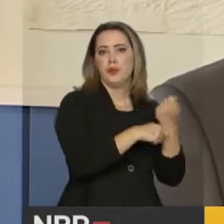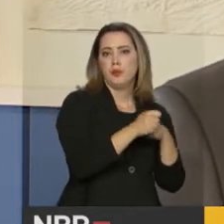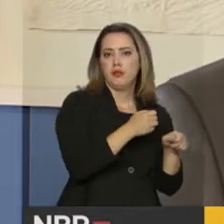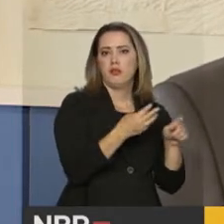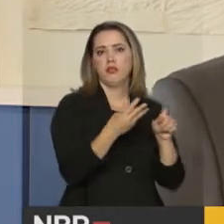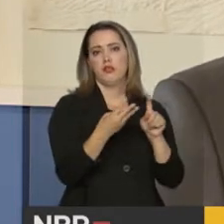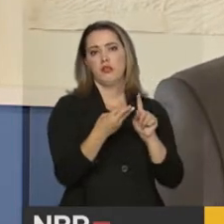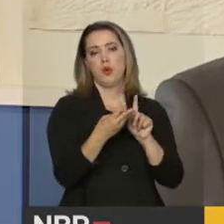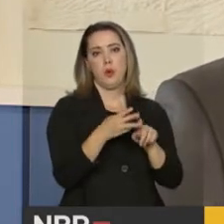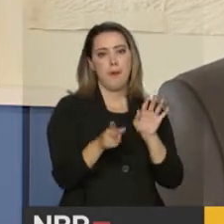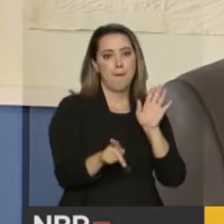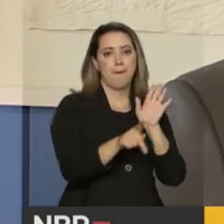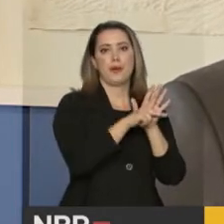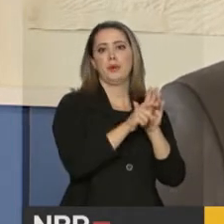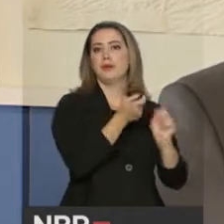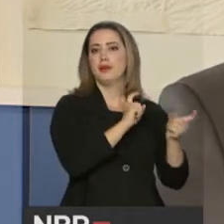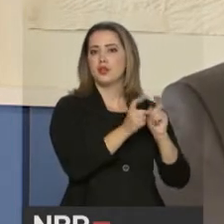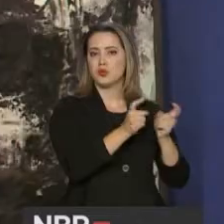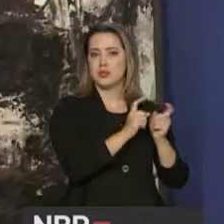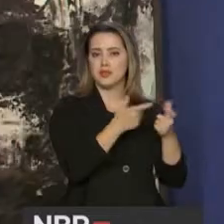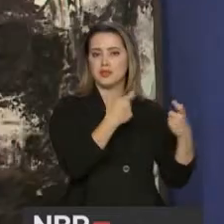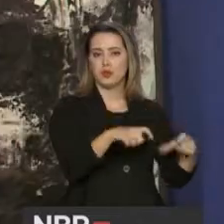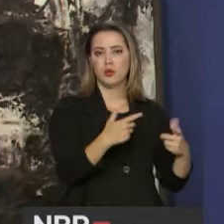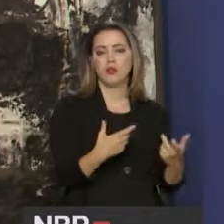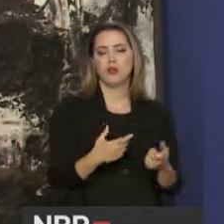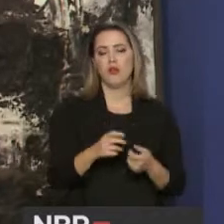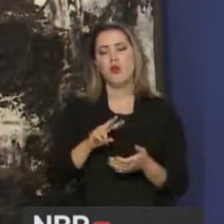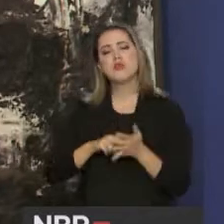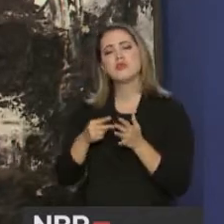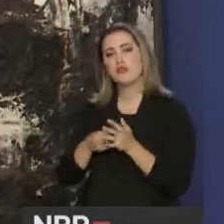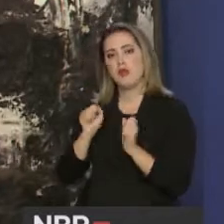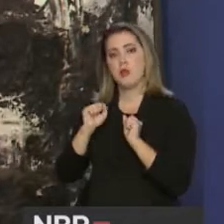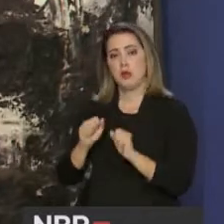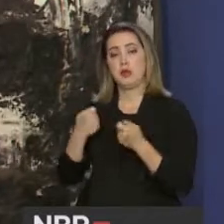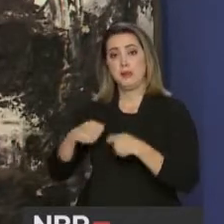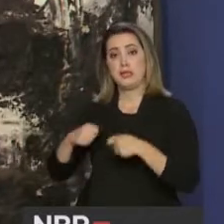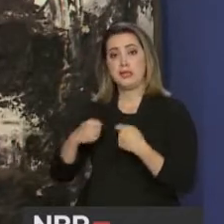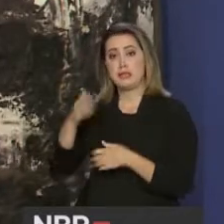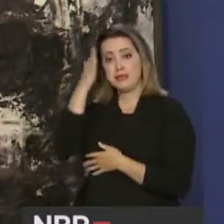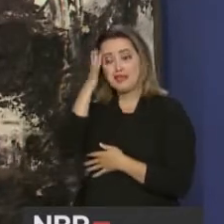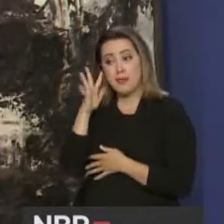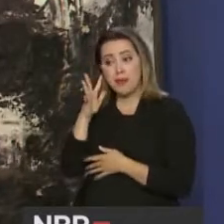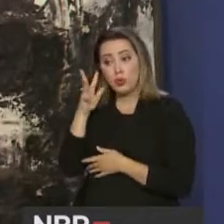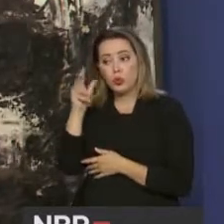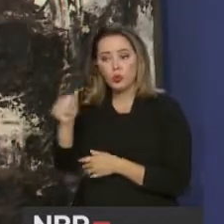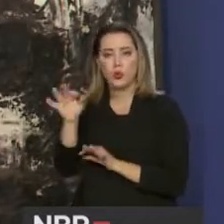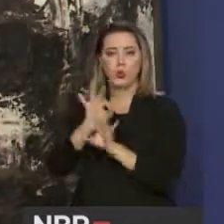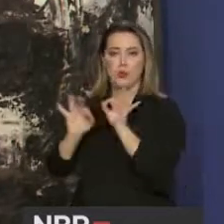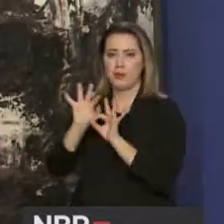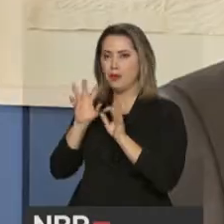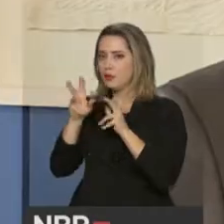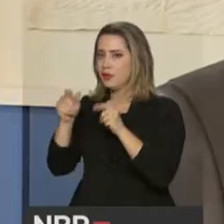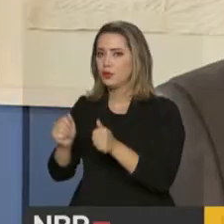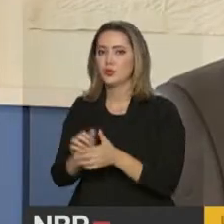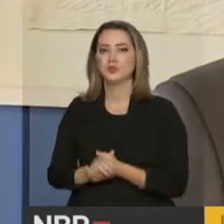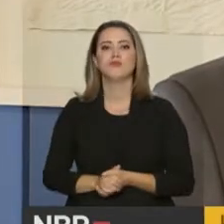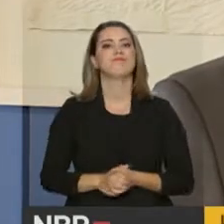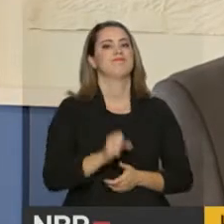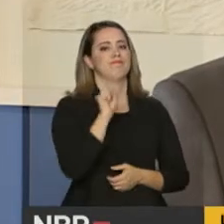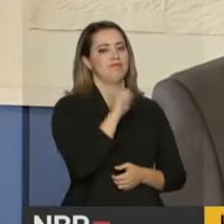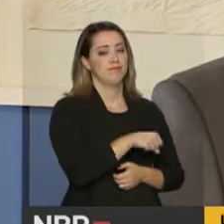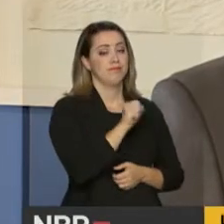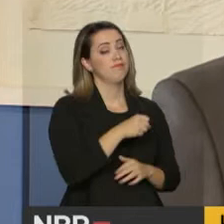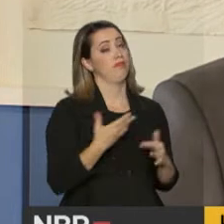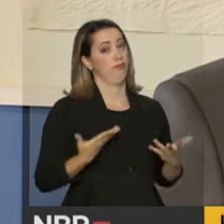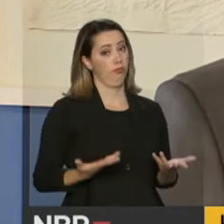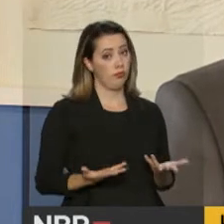econômicos, pode ter que cuidar da própria administração do posto. Ou seja, ele tem que ter uma formação ali completa, estar preparado para qualquer frente. Sim.